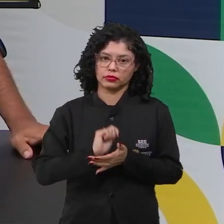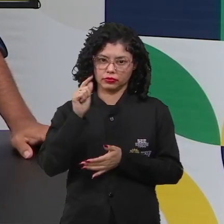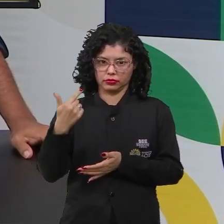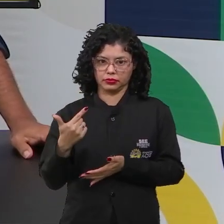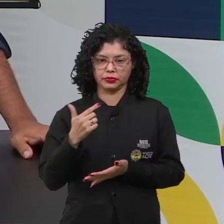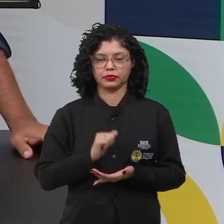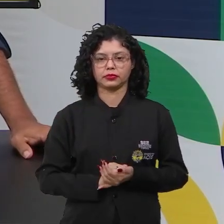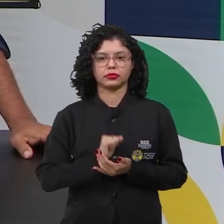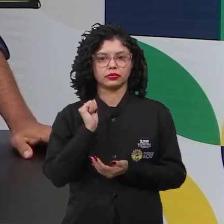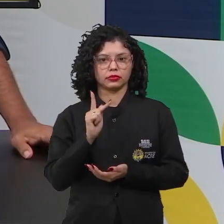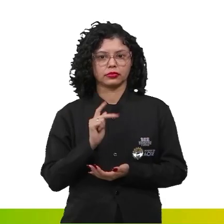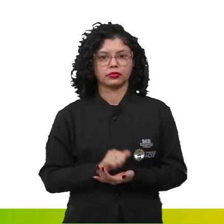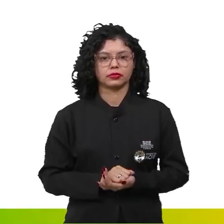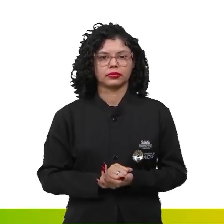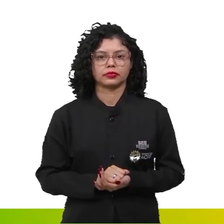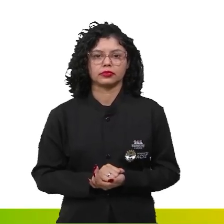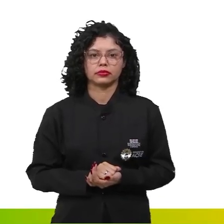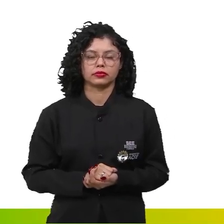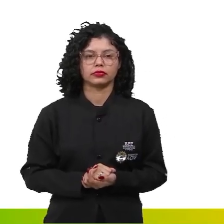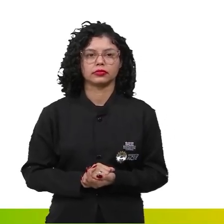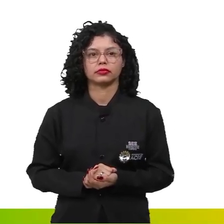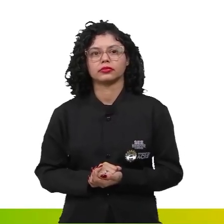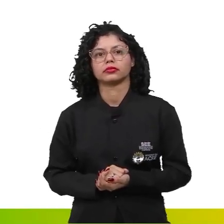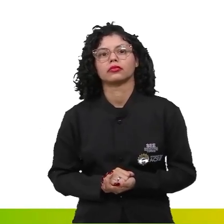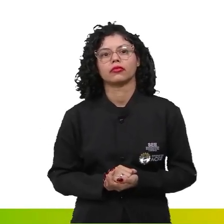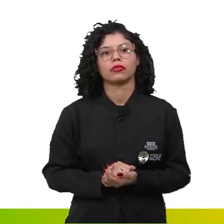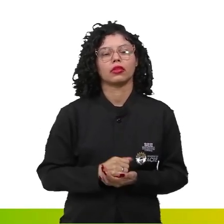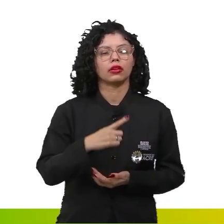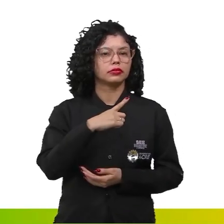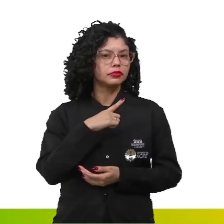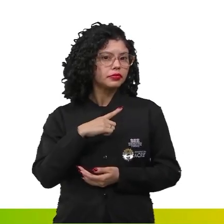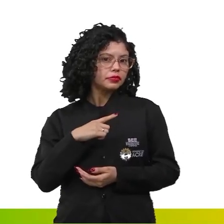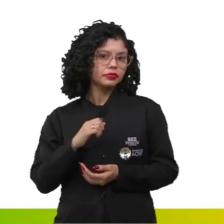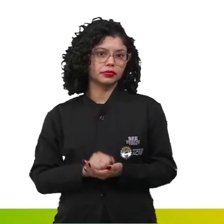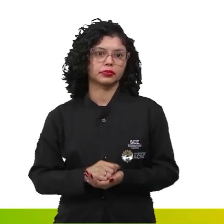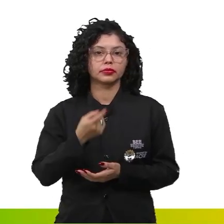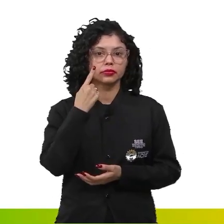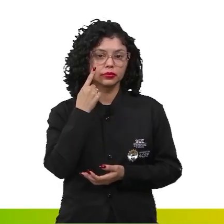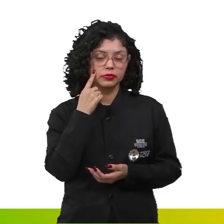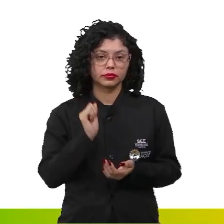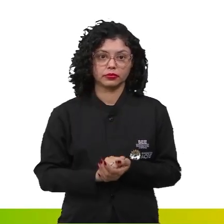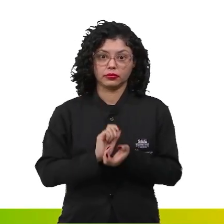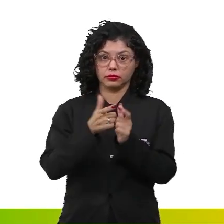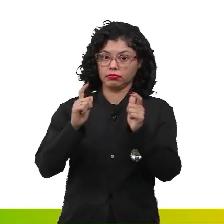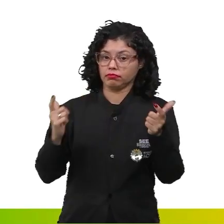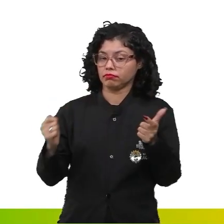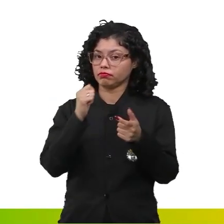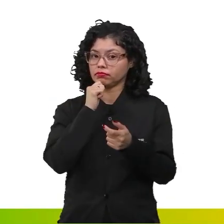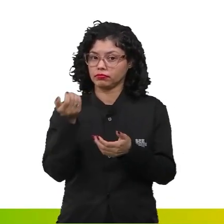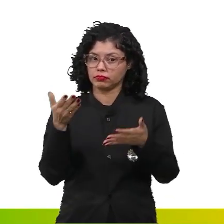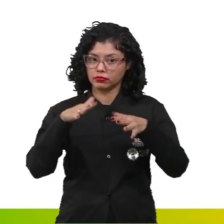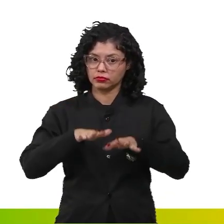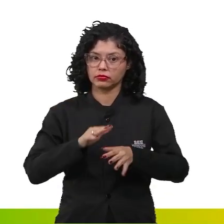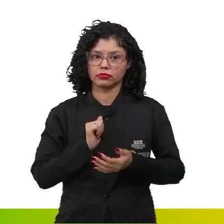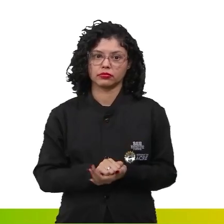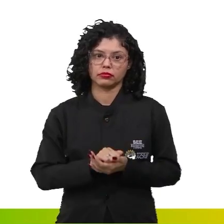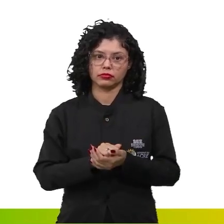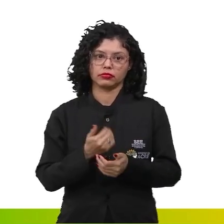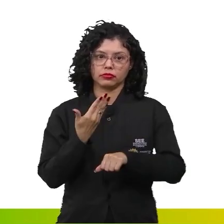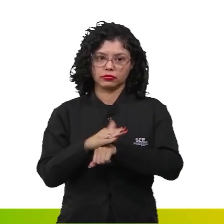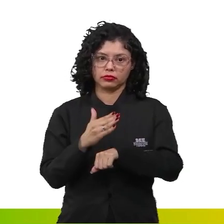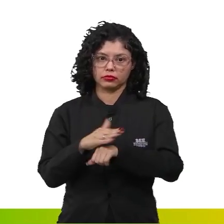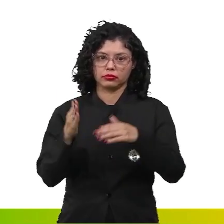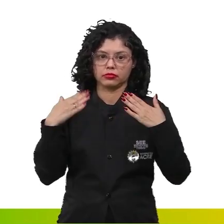outro, ok? Dito isso, a gente tem aqui a opção de um olhar ampliado sobre a inclusão. Práticas